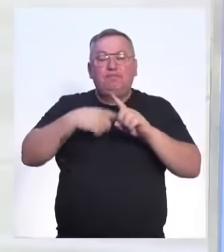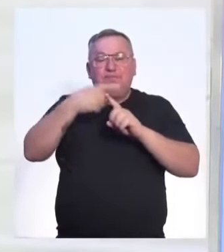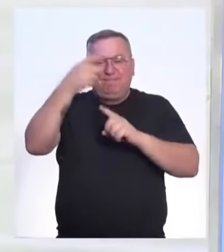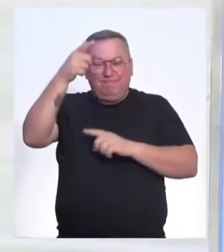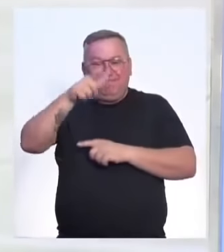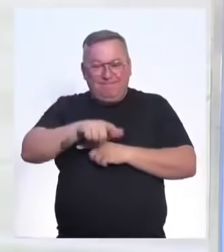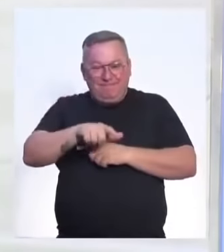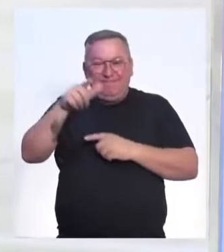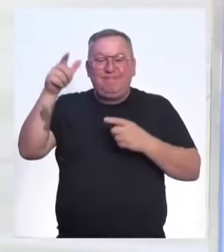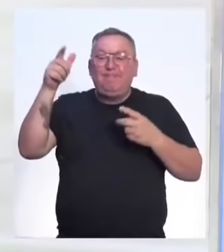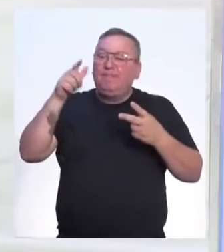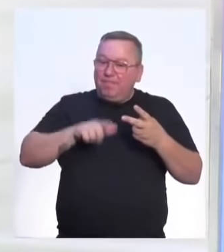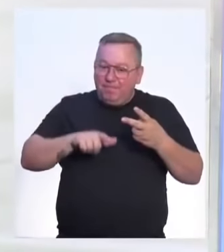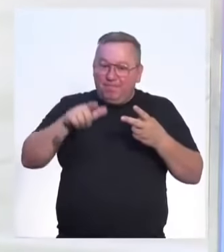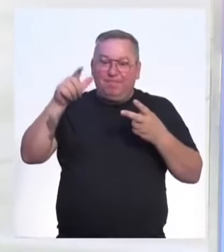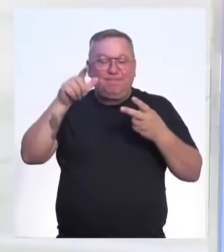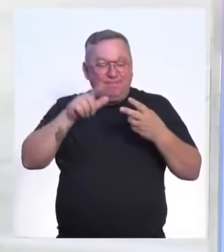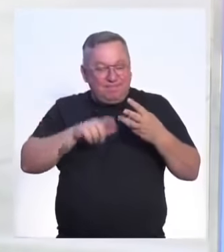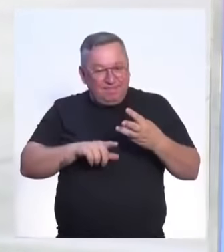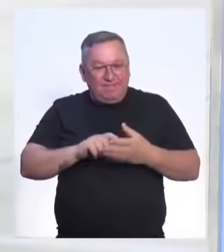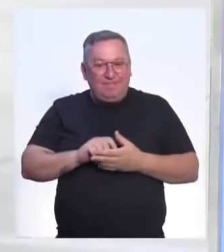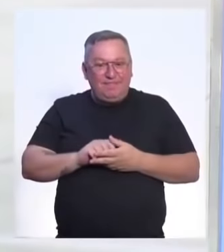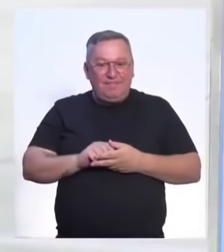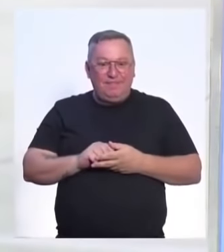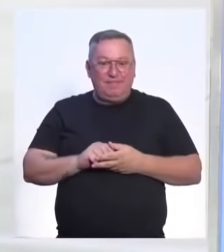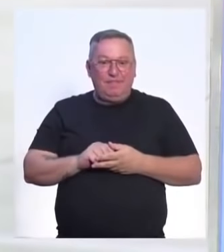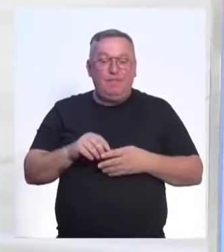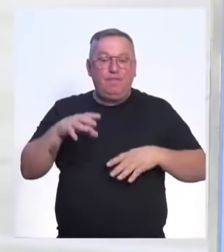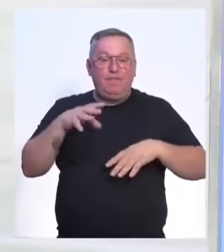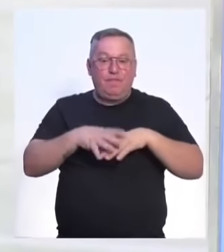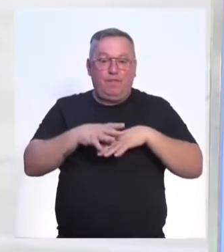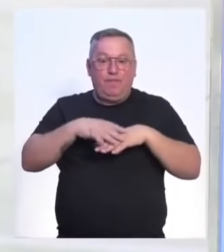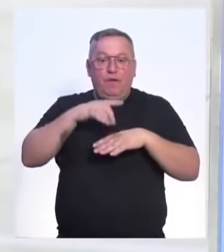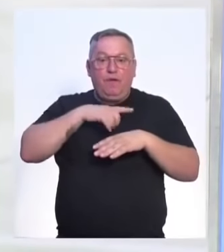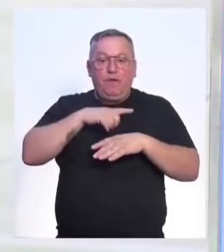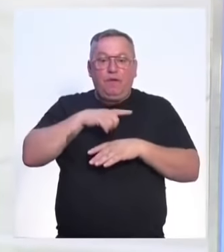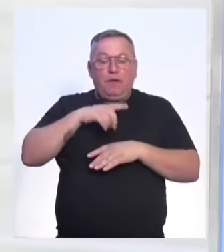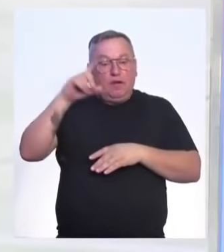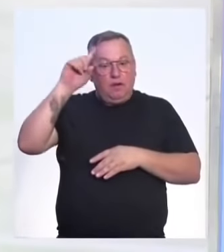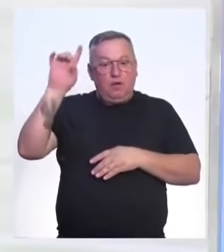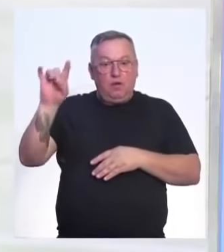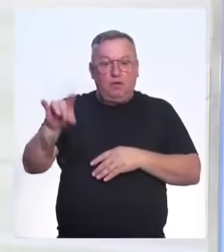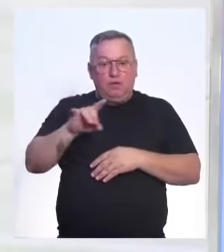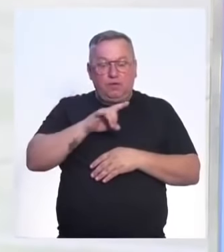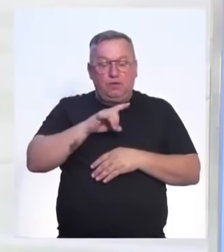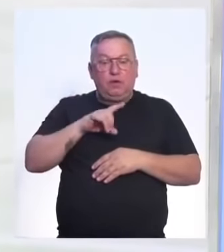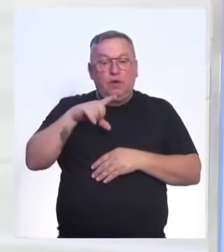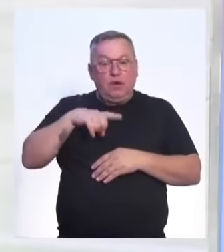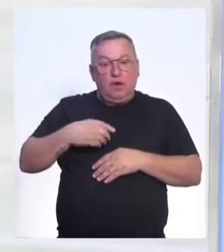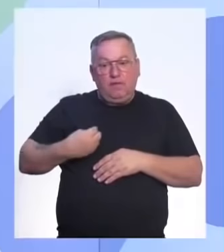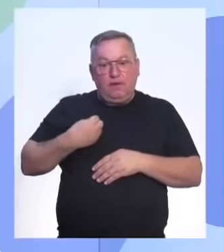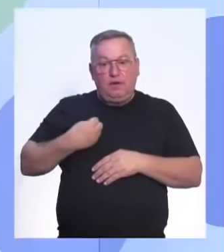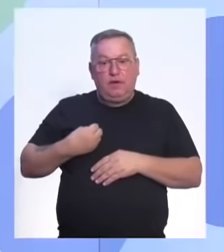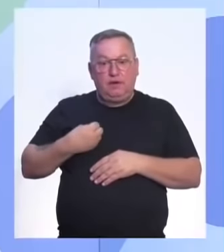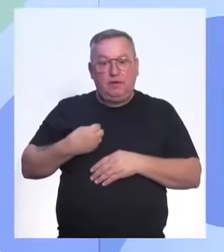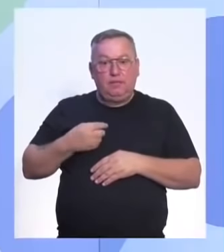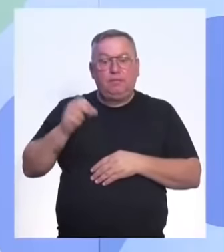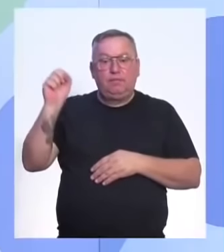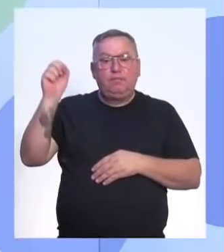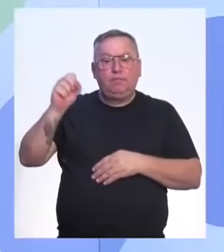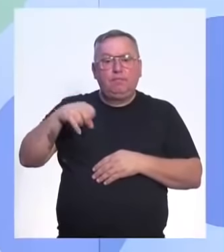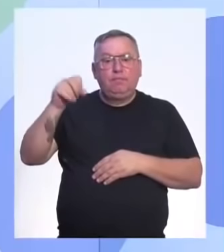gente é tão repetitivo nesse aspecto, né Jonas? A matemática está no seu cotidiano, está na sua rotina, está na sua vida, não é isso?